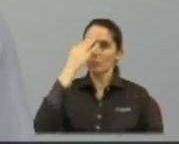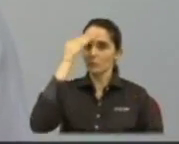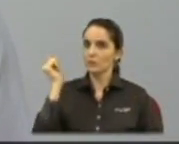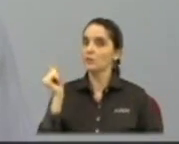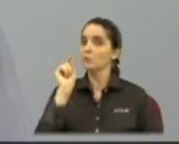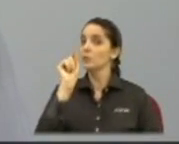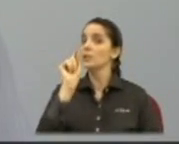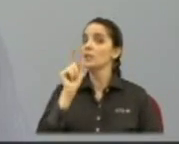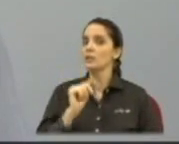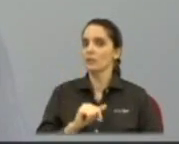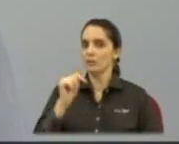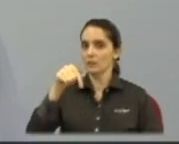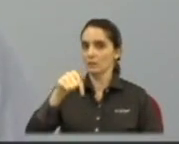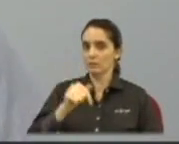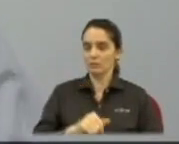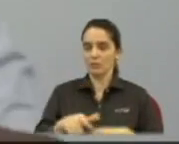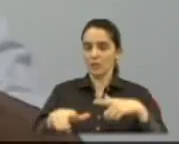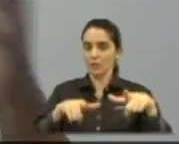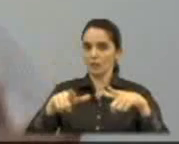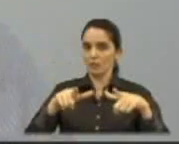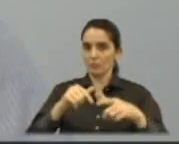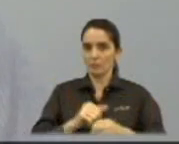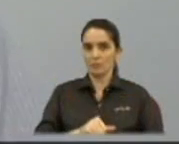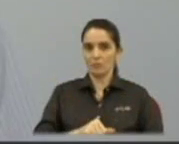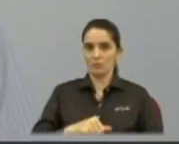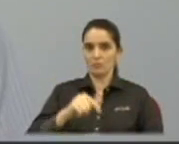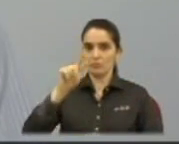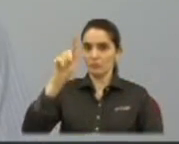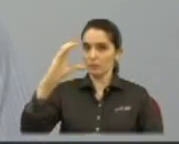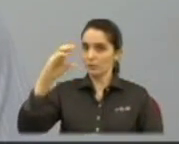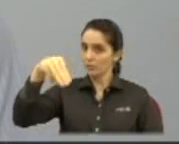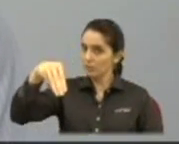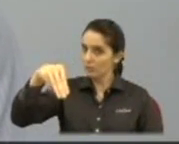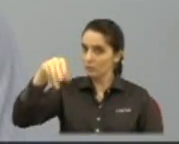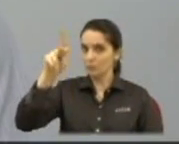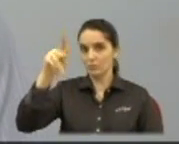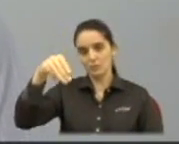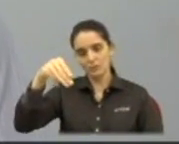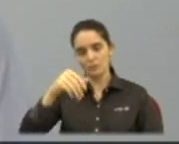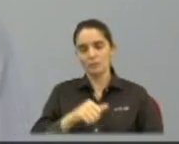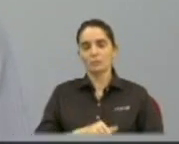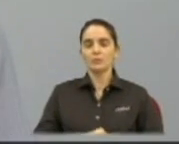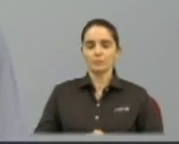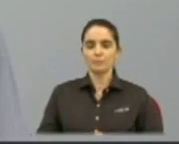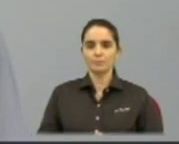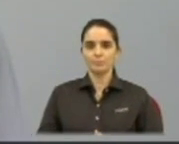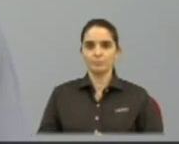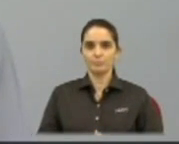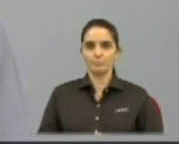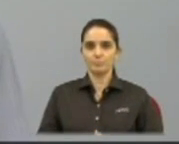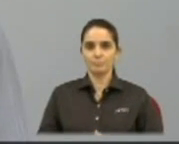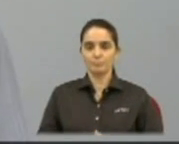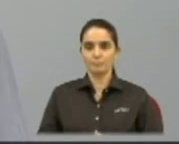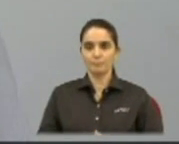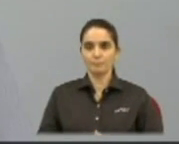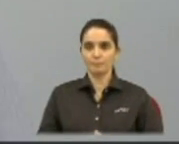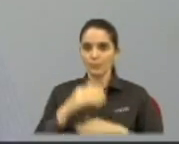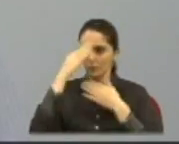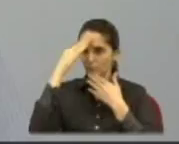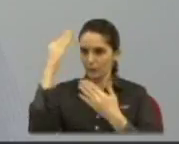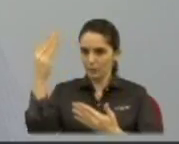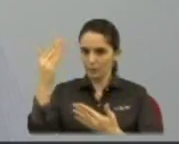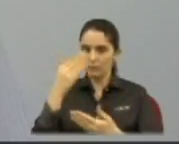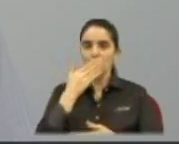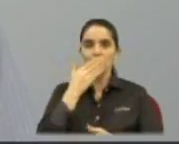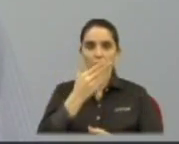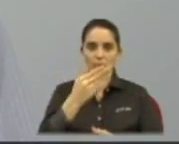também quem são os policiais militares, até para a tranquilidade de quem frequenta essa casa. Muito obrigado. Eu